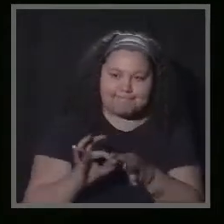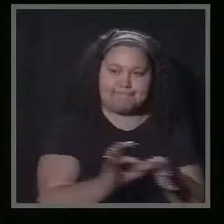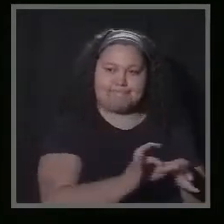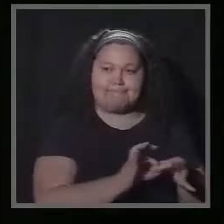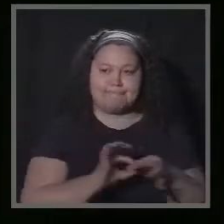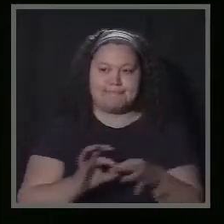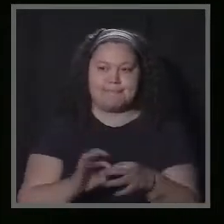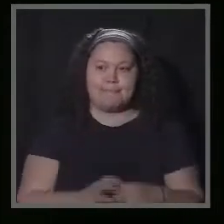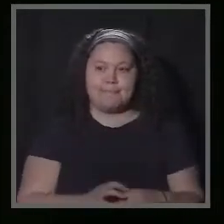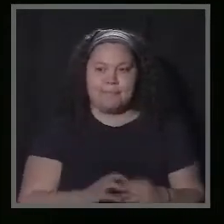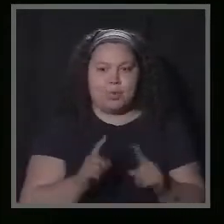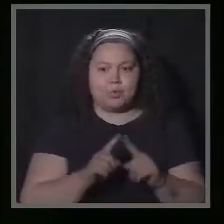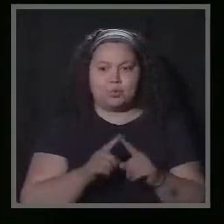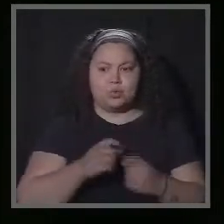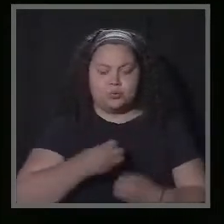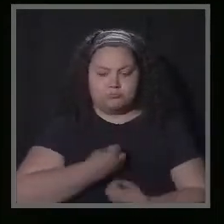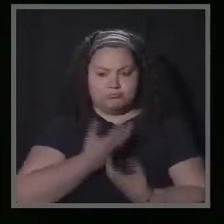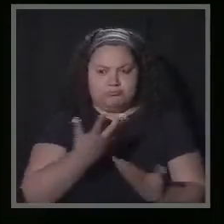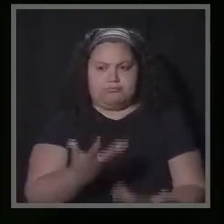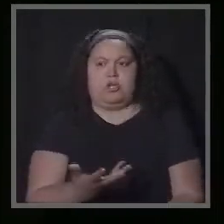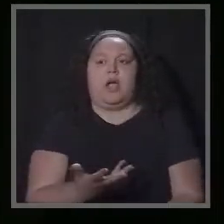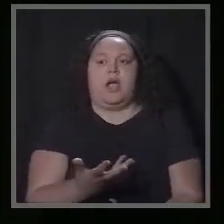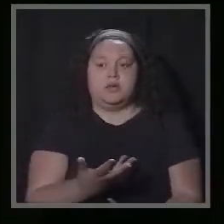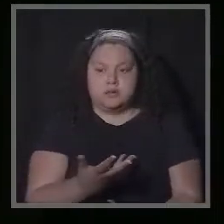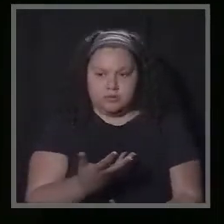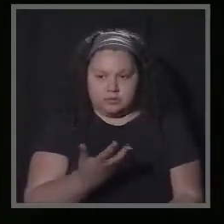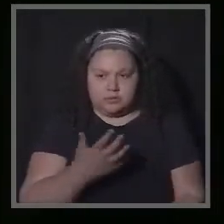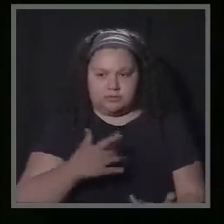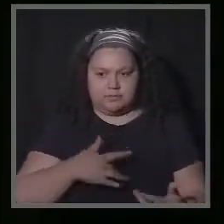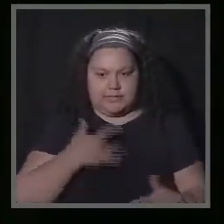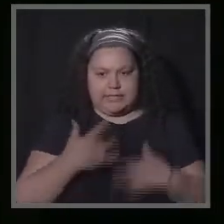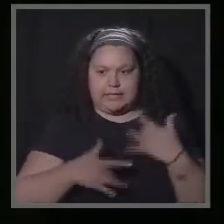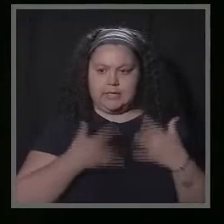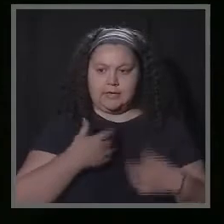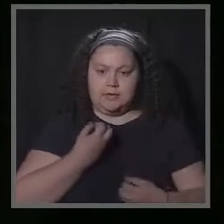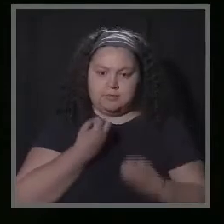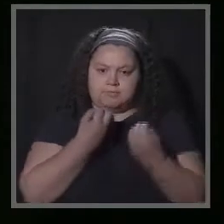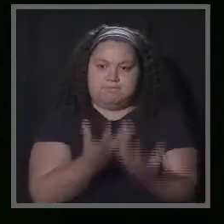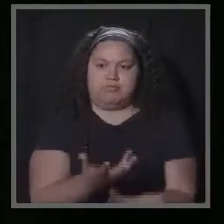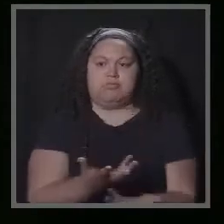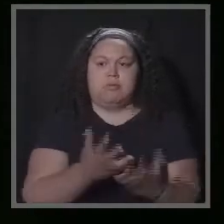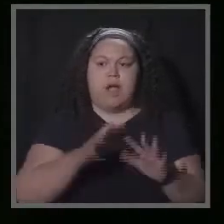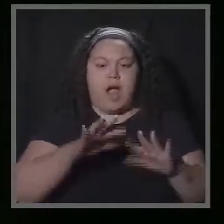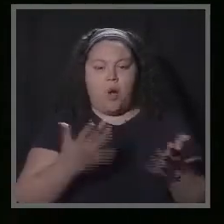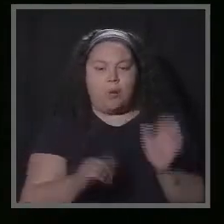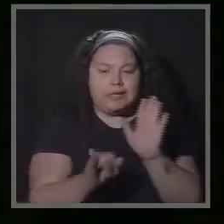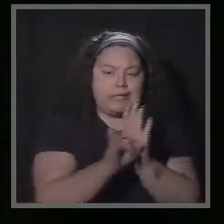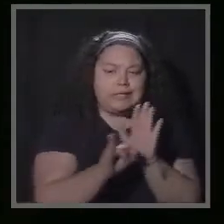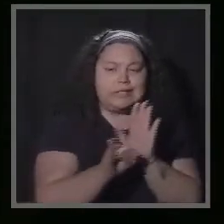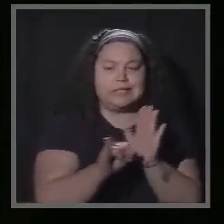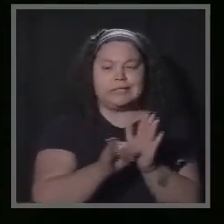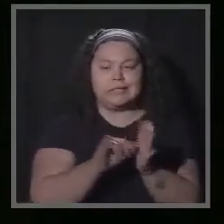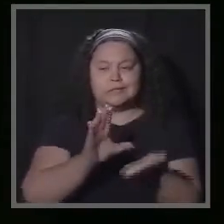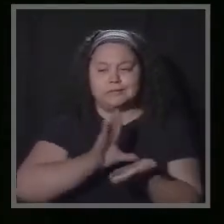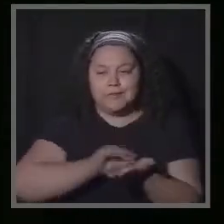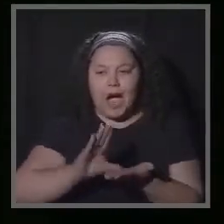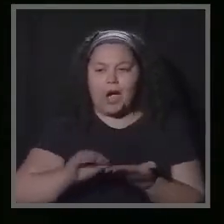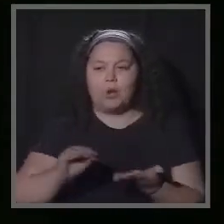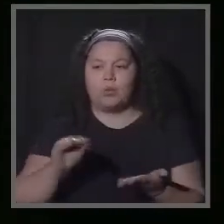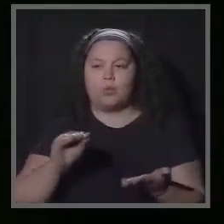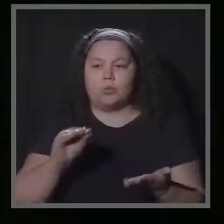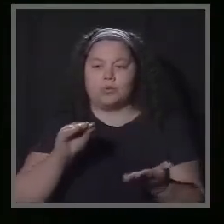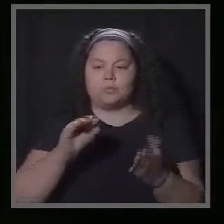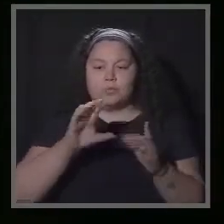onde se produzem e expressam ideias, interpretações, crenças, identidades, valores e experiências.